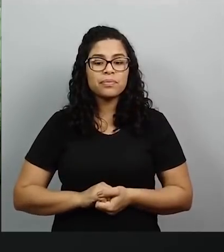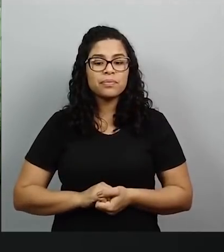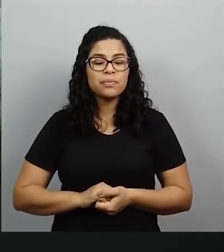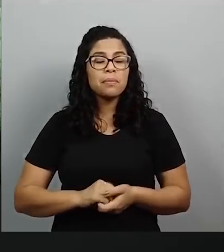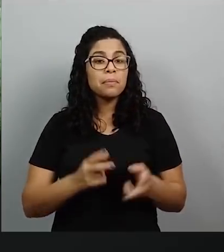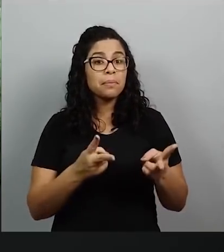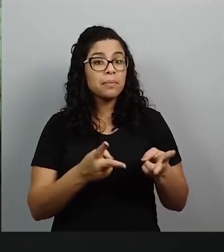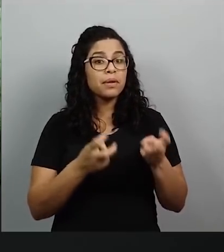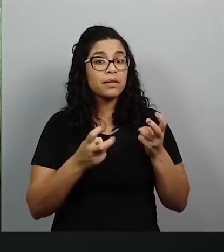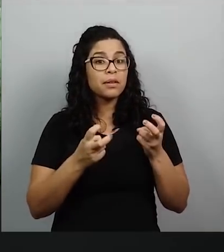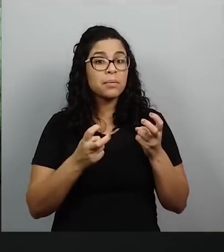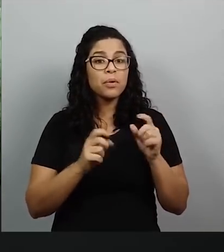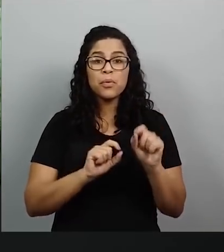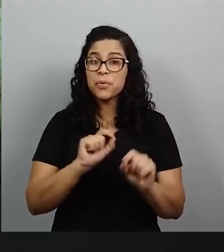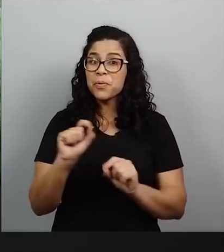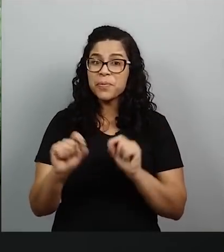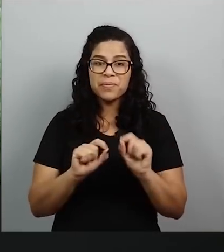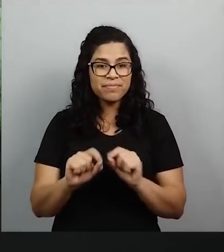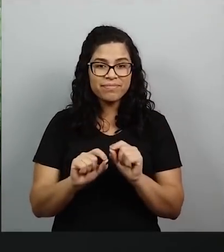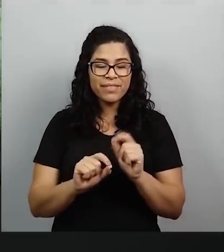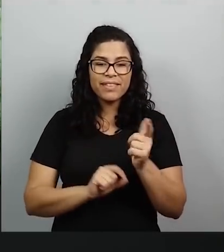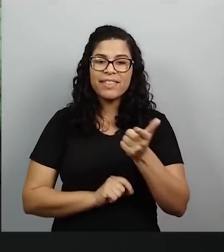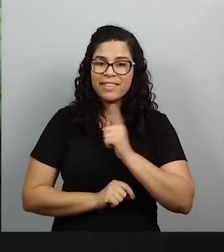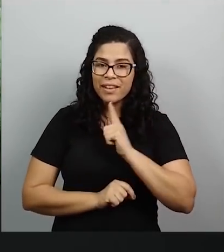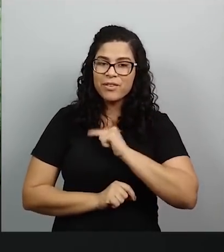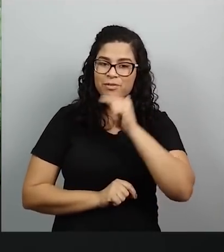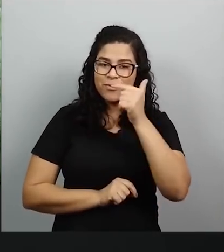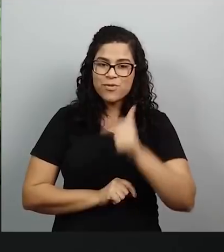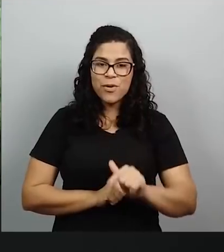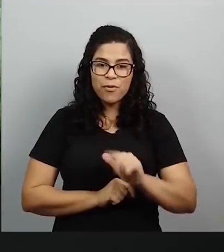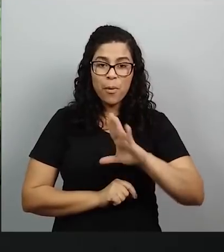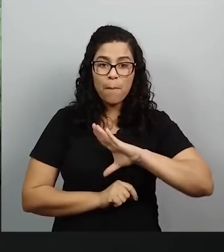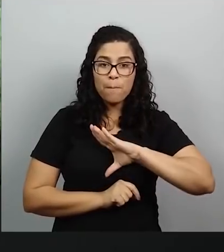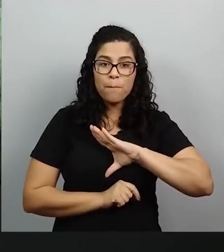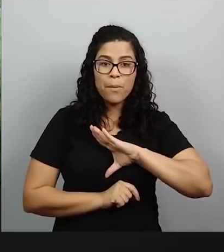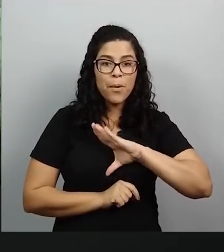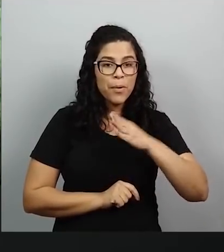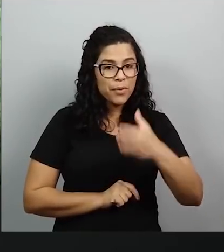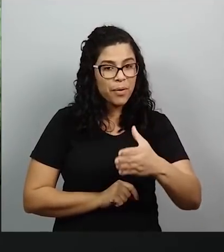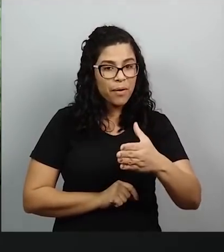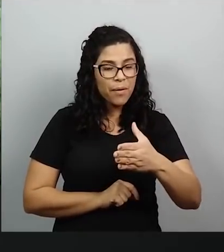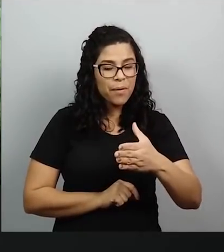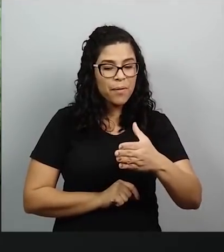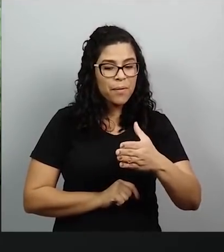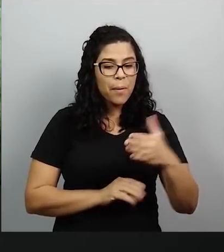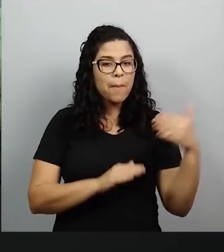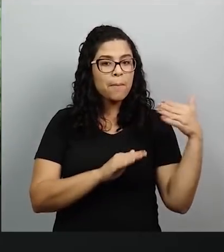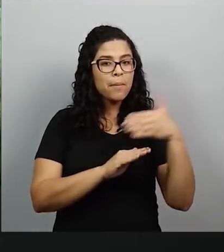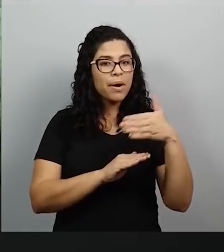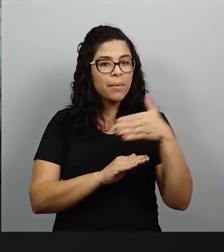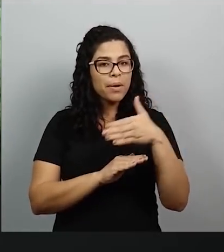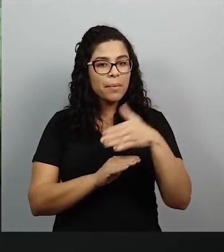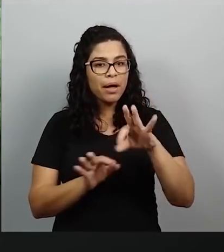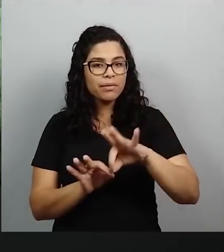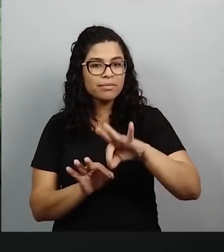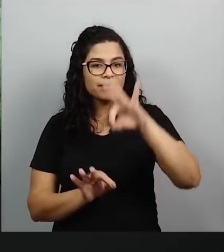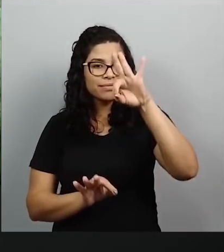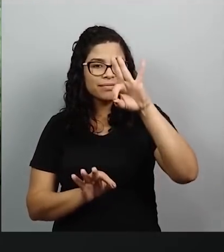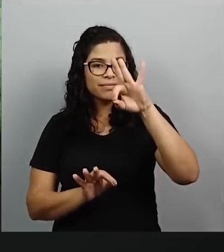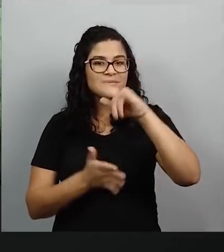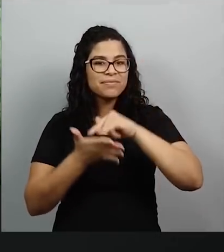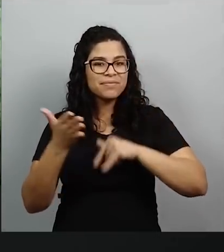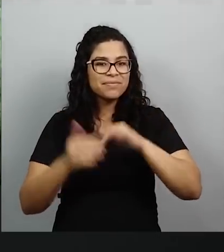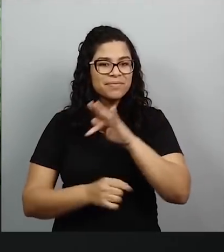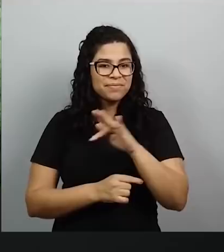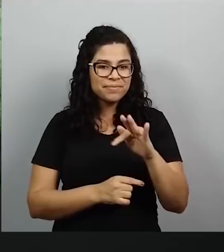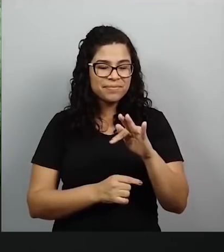animais. Percebam, pessoal, que nós temos o que aqui? Mais uma vez, ó, Portugal atravessando a linha do acordo